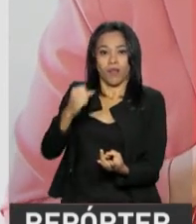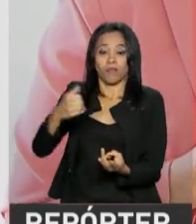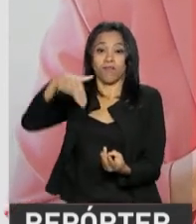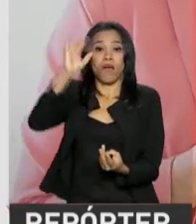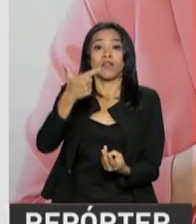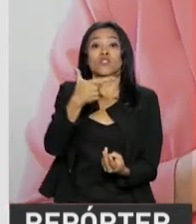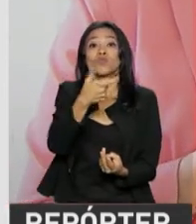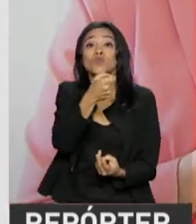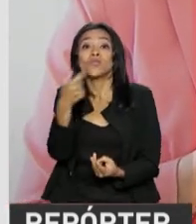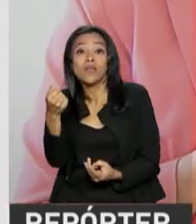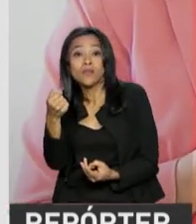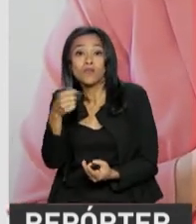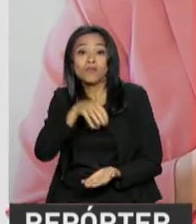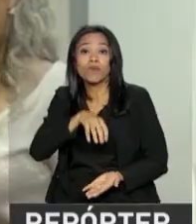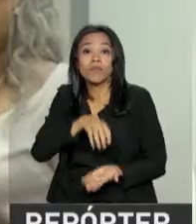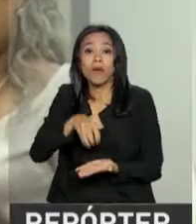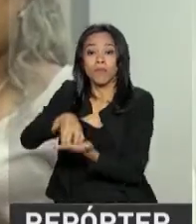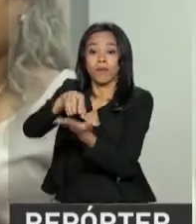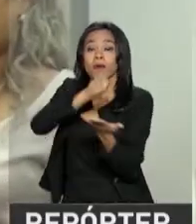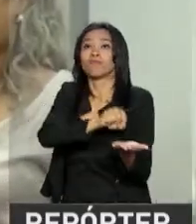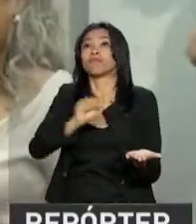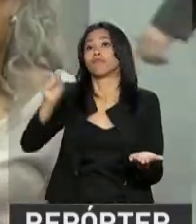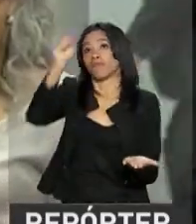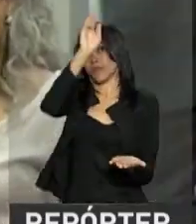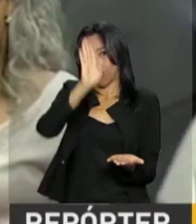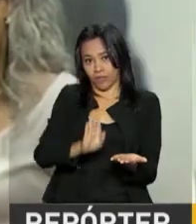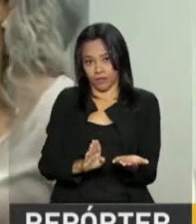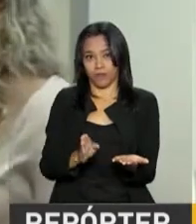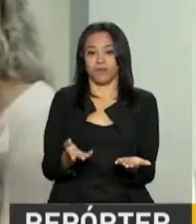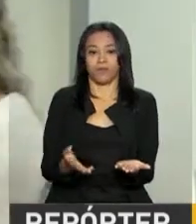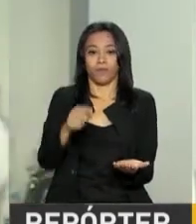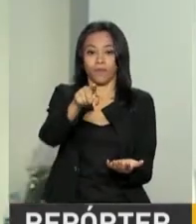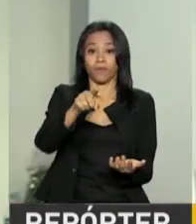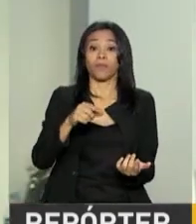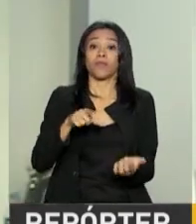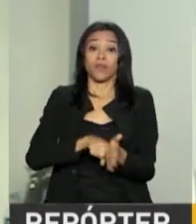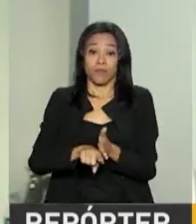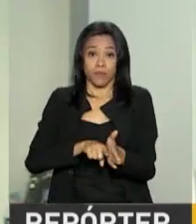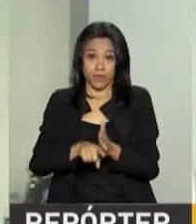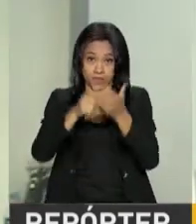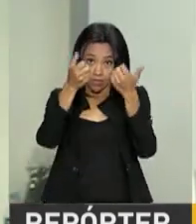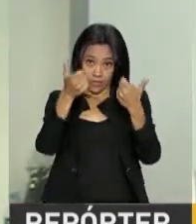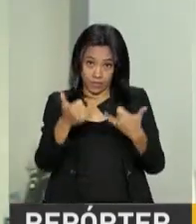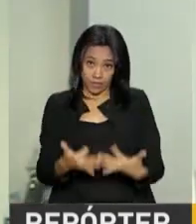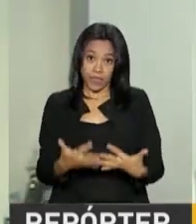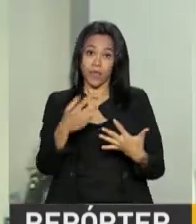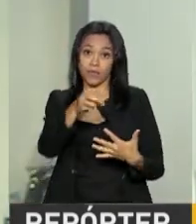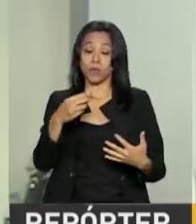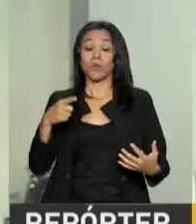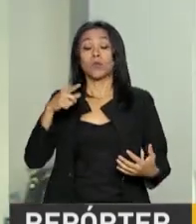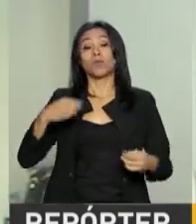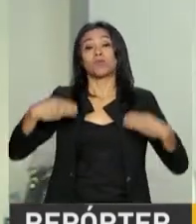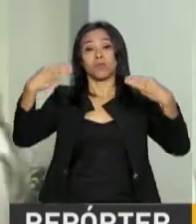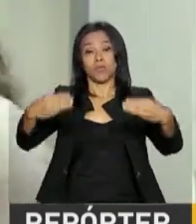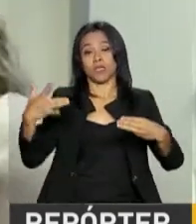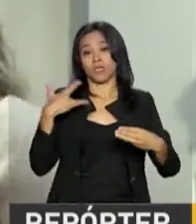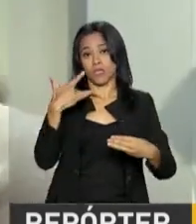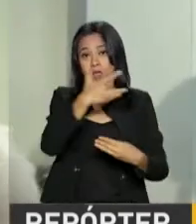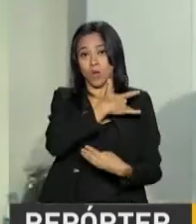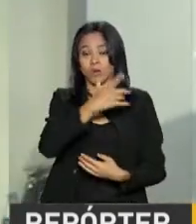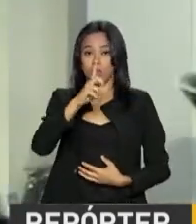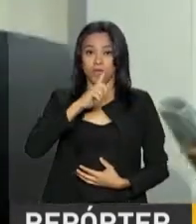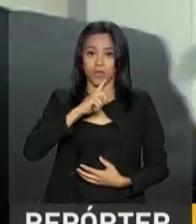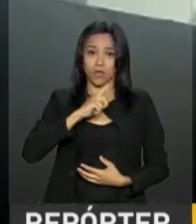unidades em todos os estados. Nós temos, nos nossos levantamentos no Ministério da Saúde, nós temos cerca